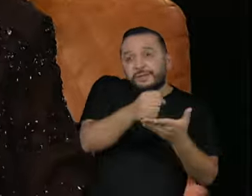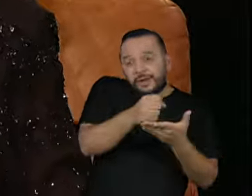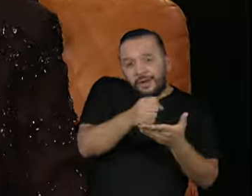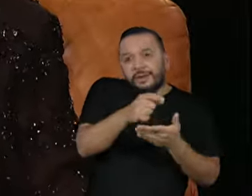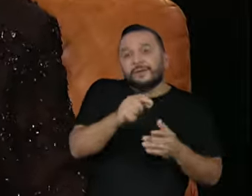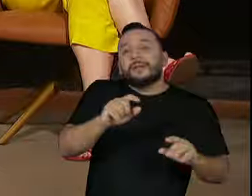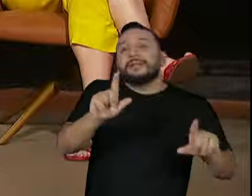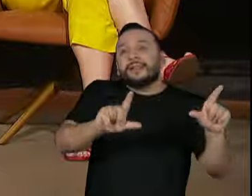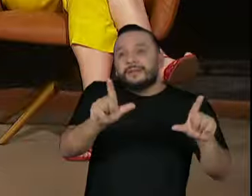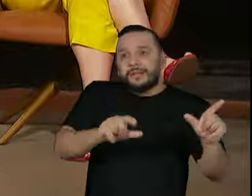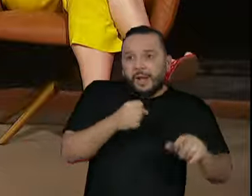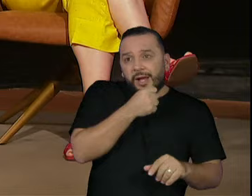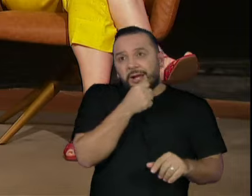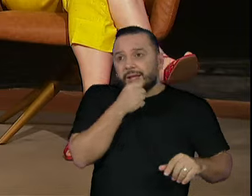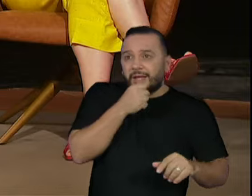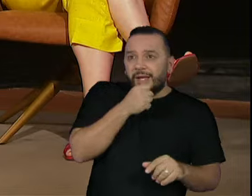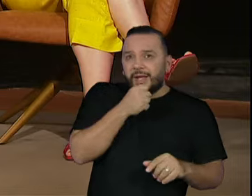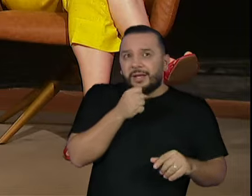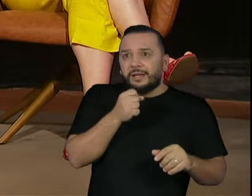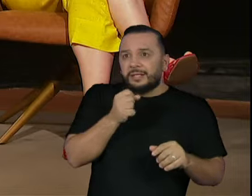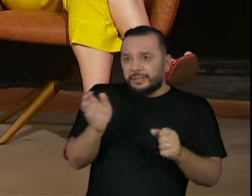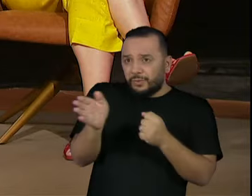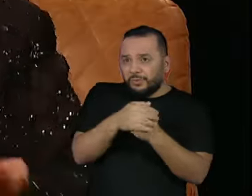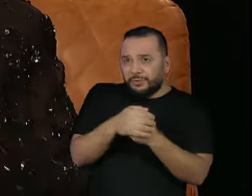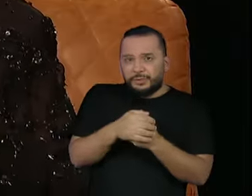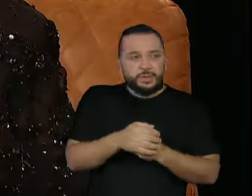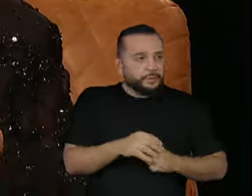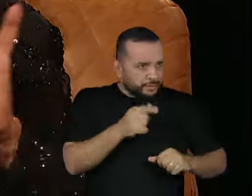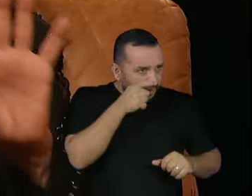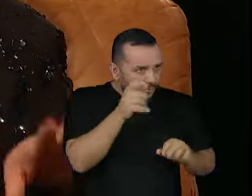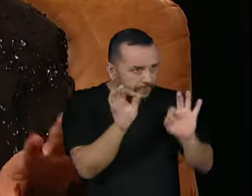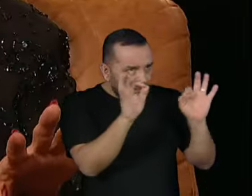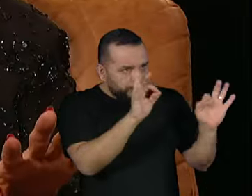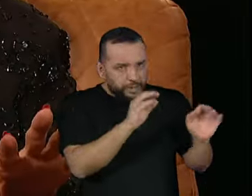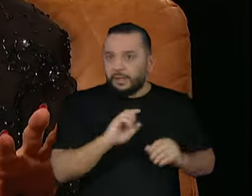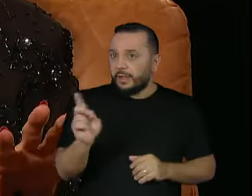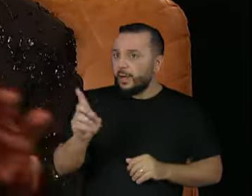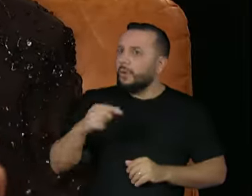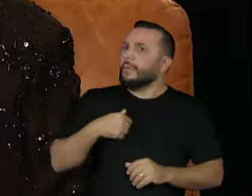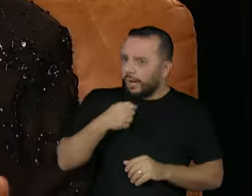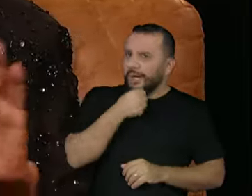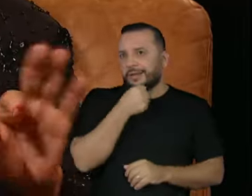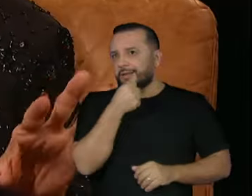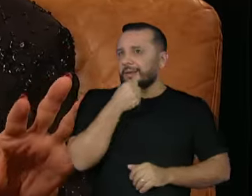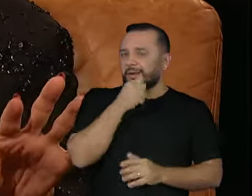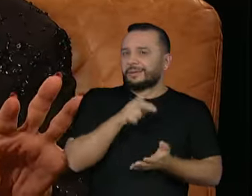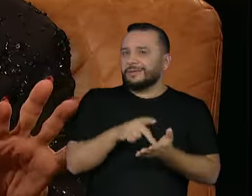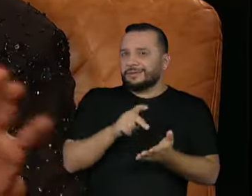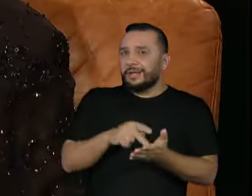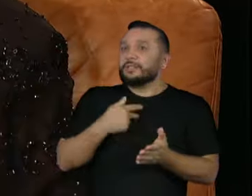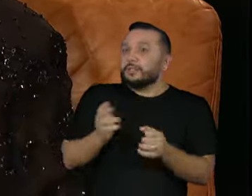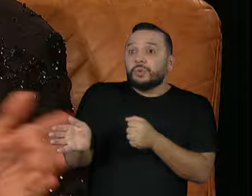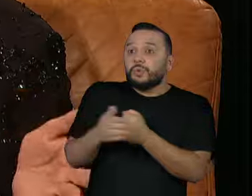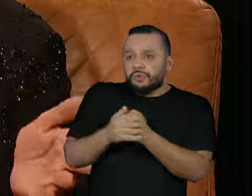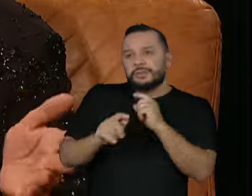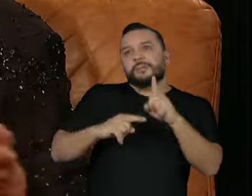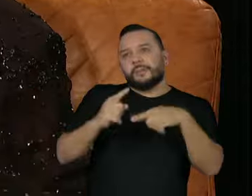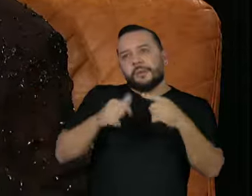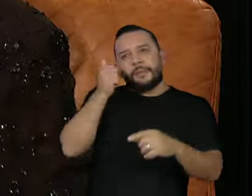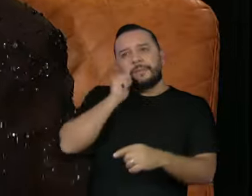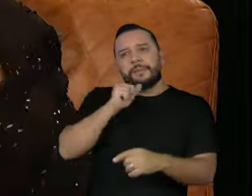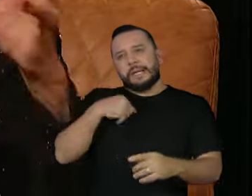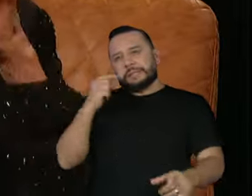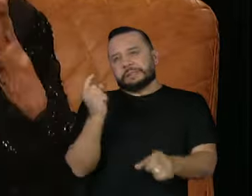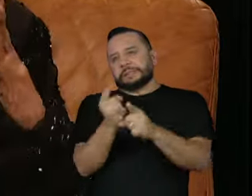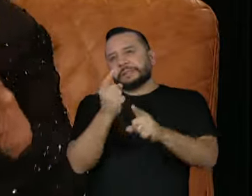poder aquisitivo. Para assistir? Não, ela me levava para cantar. Ah, é? Algumas vezes foi escondida. Depois mamãe descobriu que ela